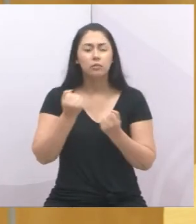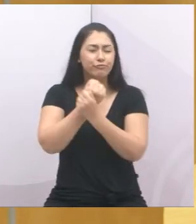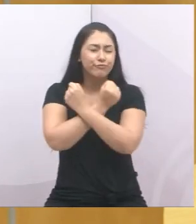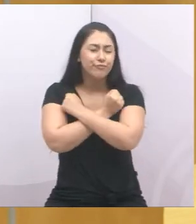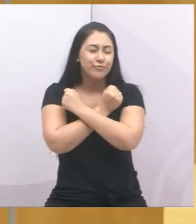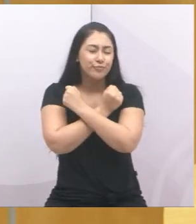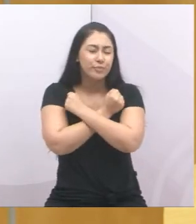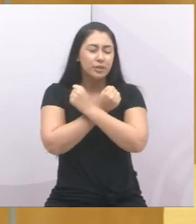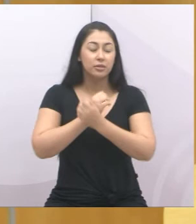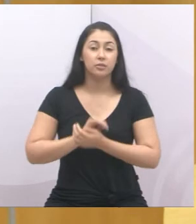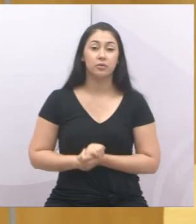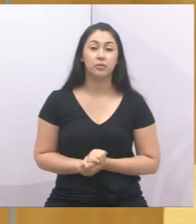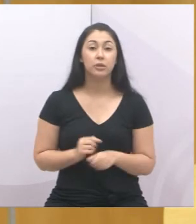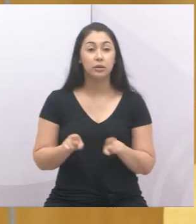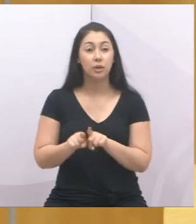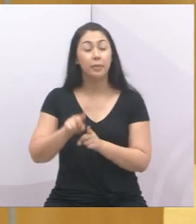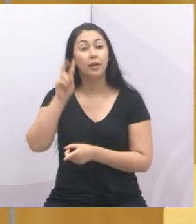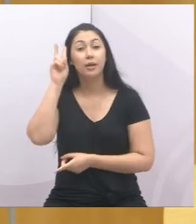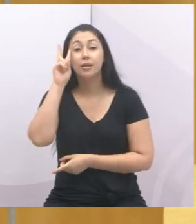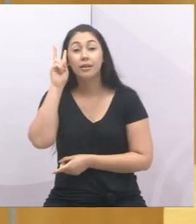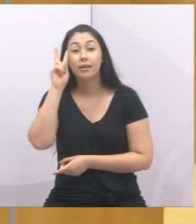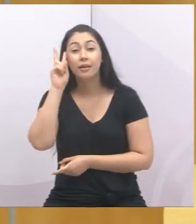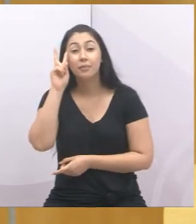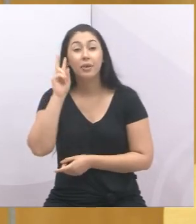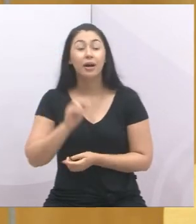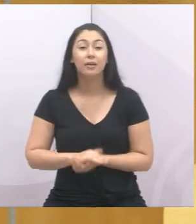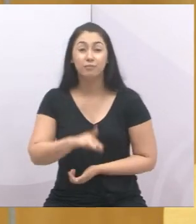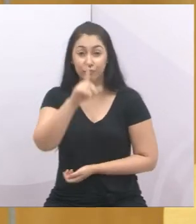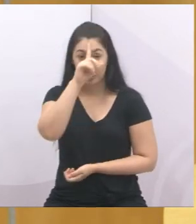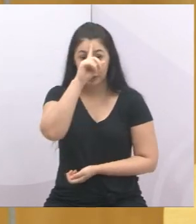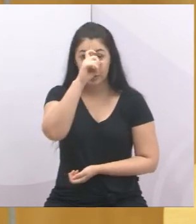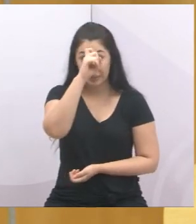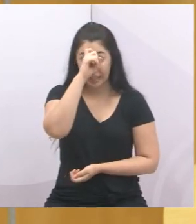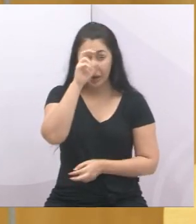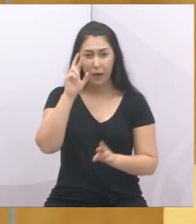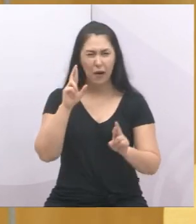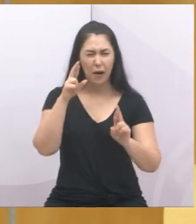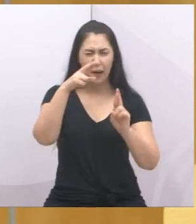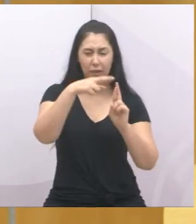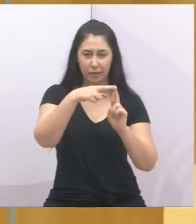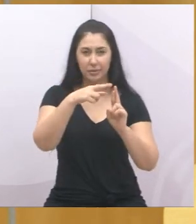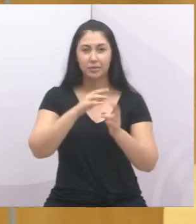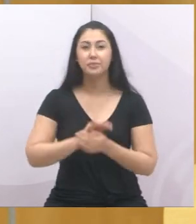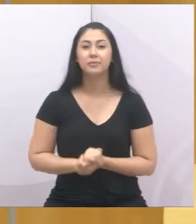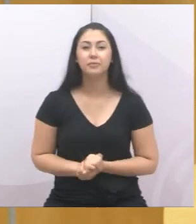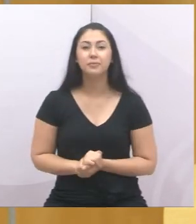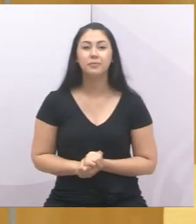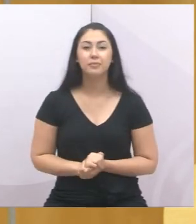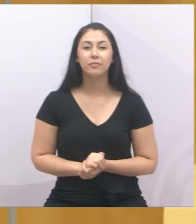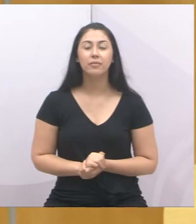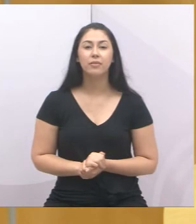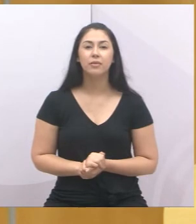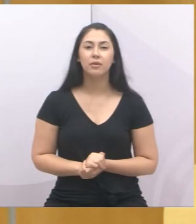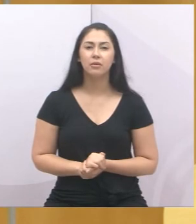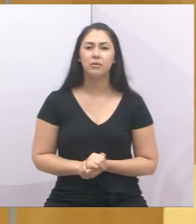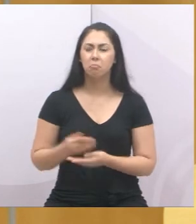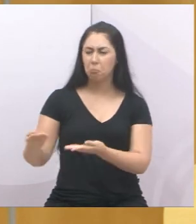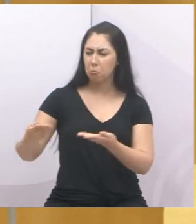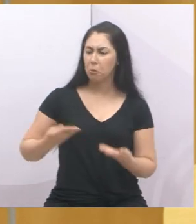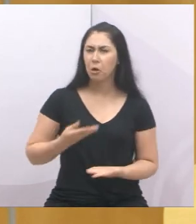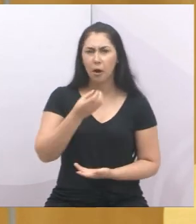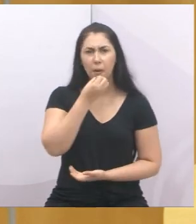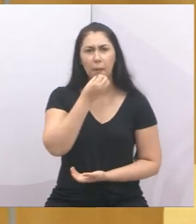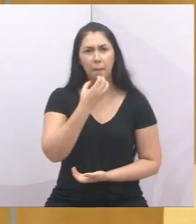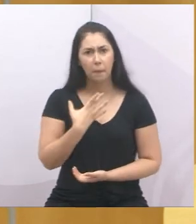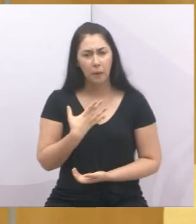e lembrar do hospital referência da nossa cidade em atendimento e atendimento humanizado,